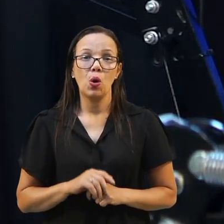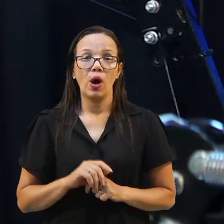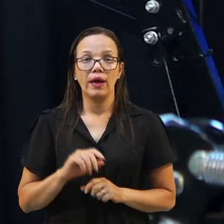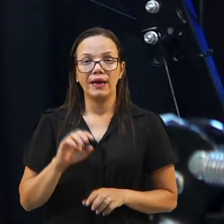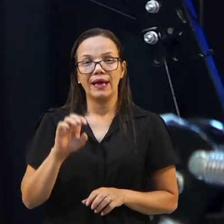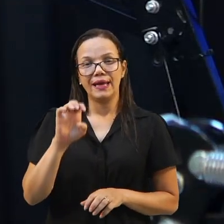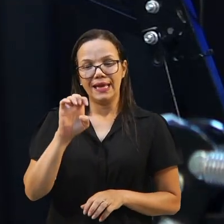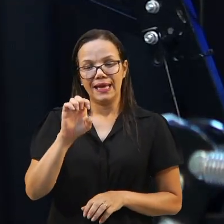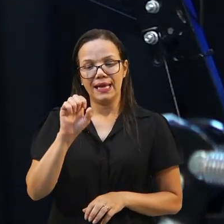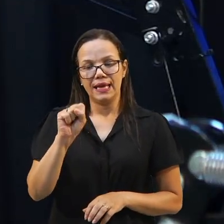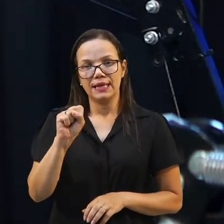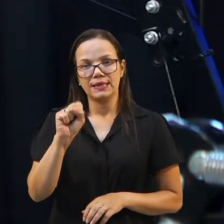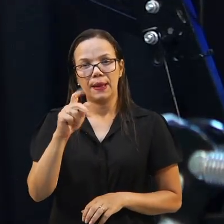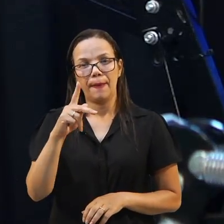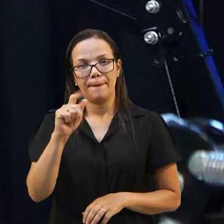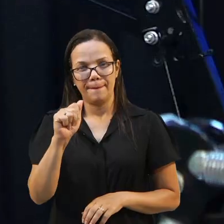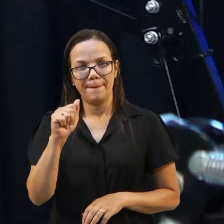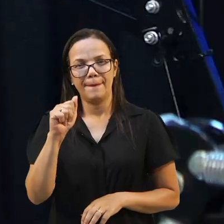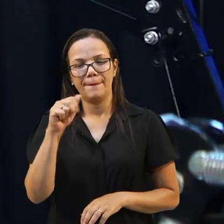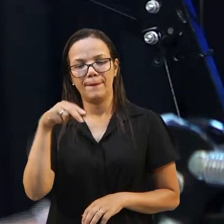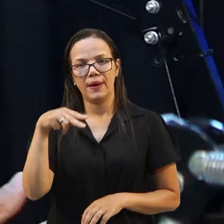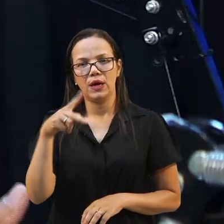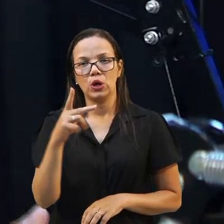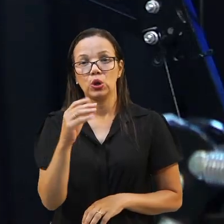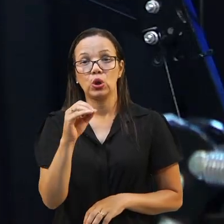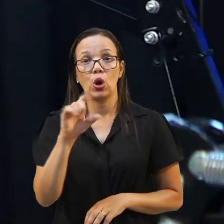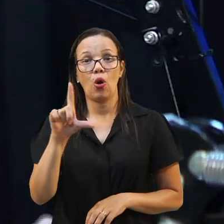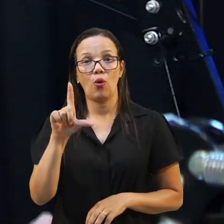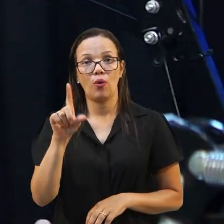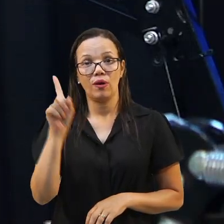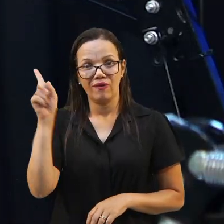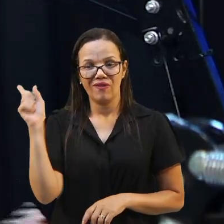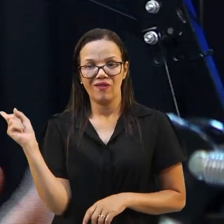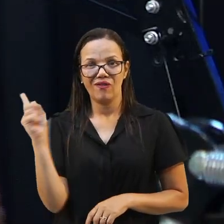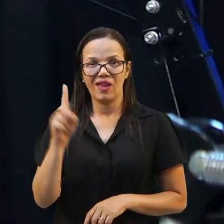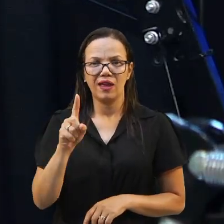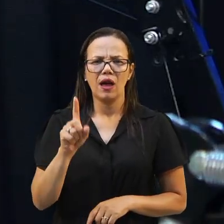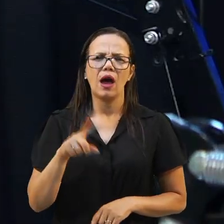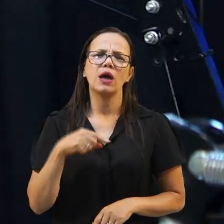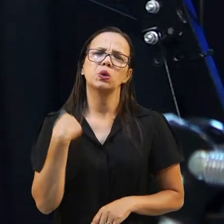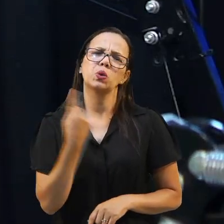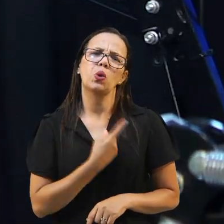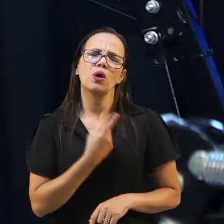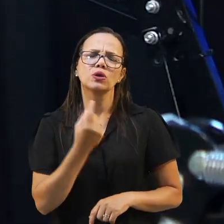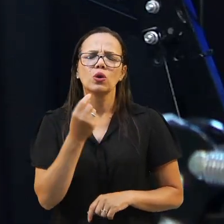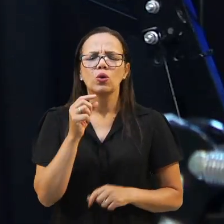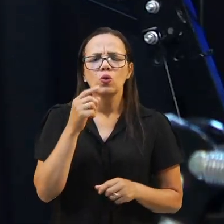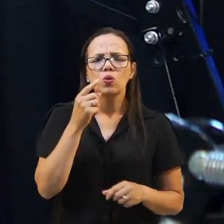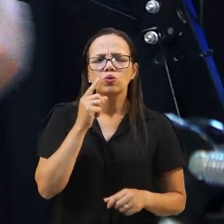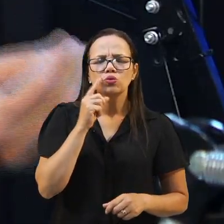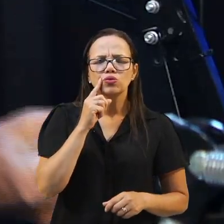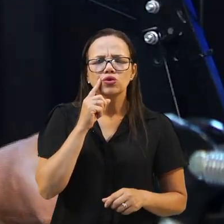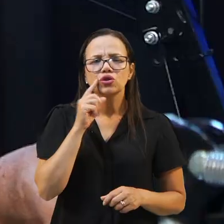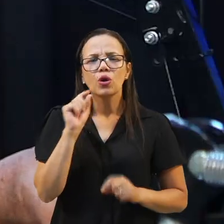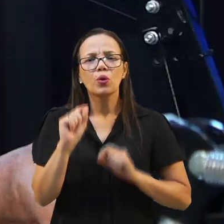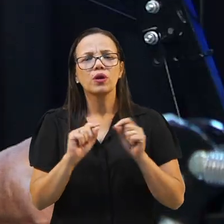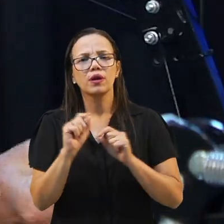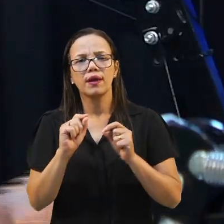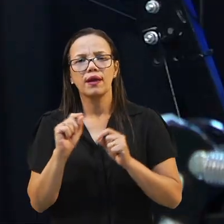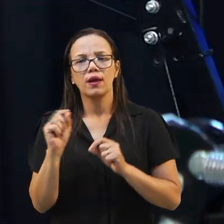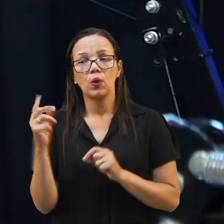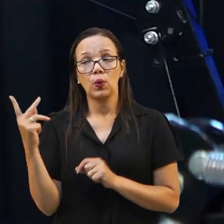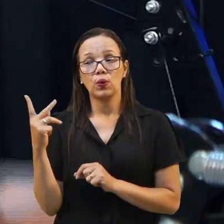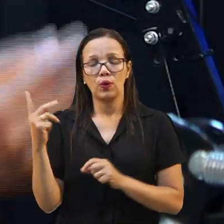espanhol, e um dia ele resolveu fazer uma comida espanhola e convidou nós e o